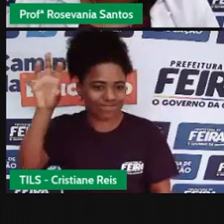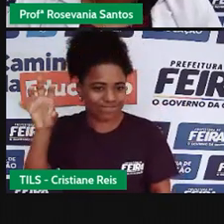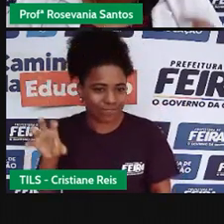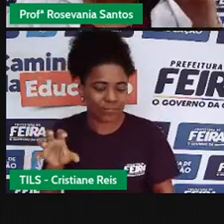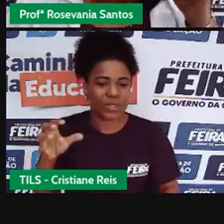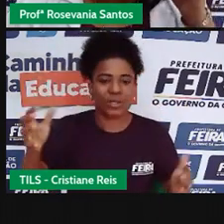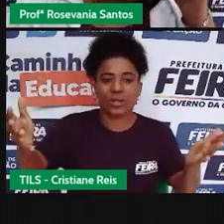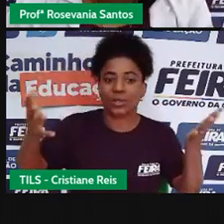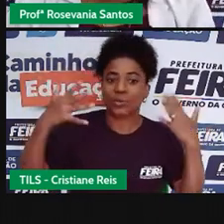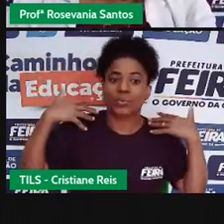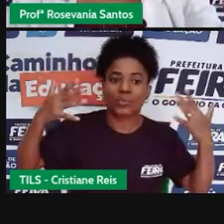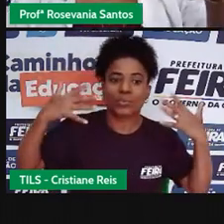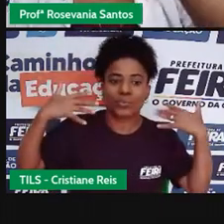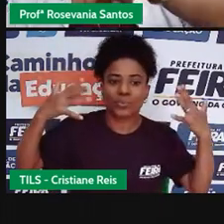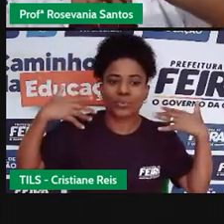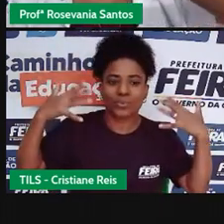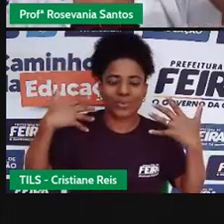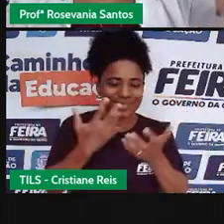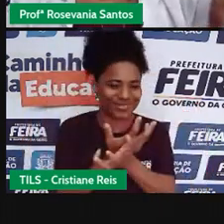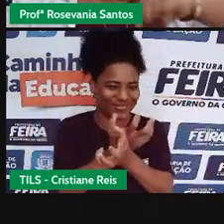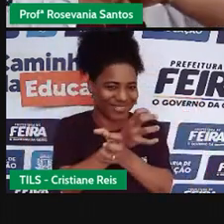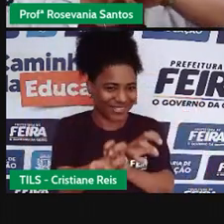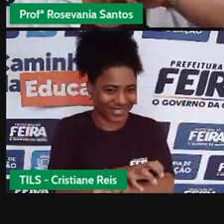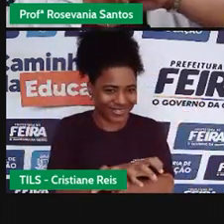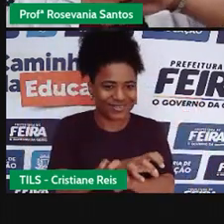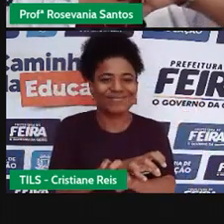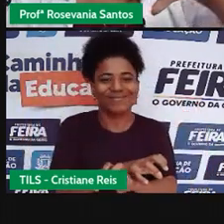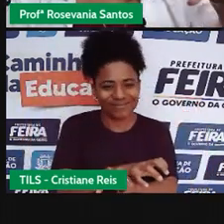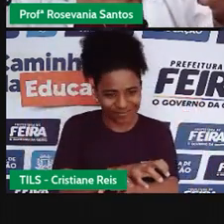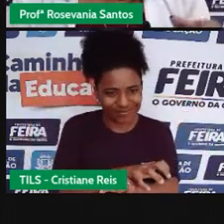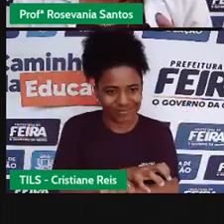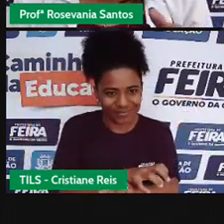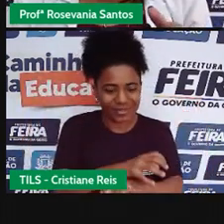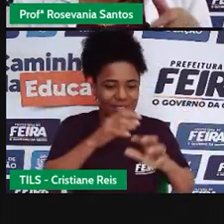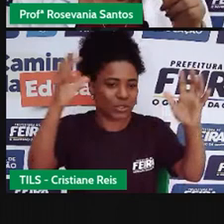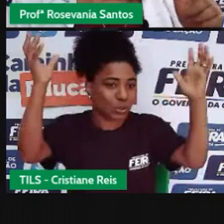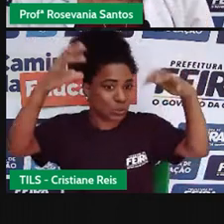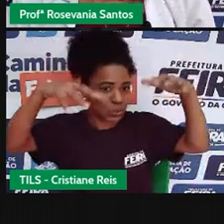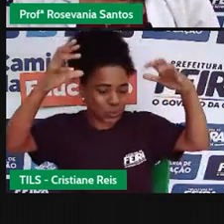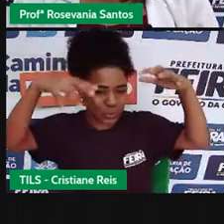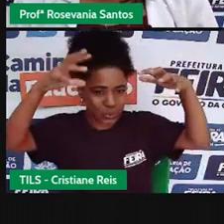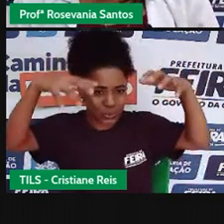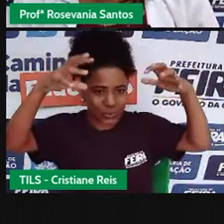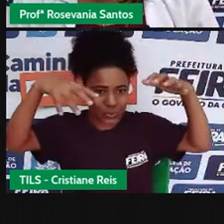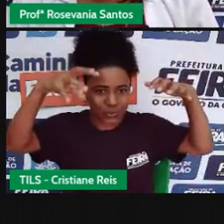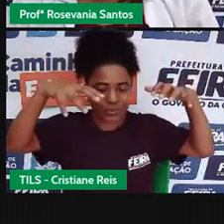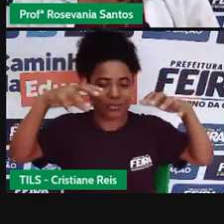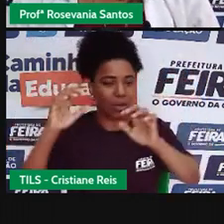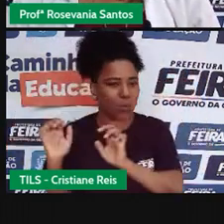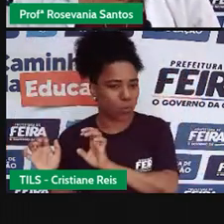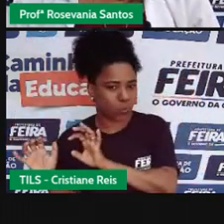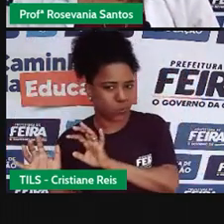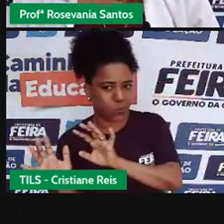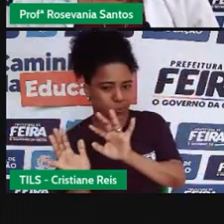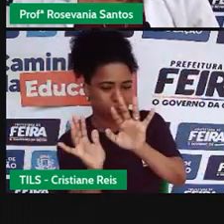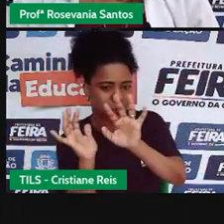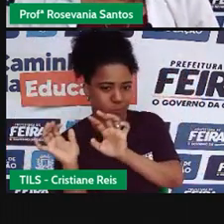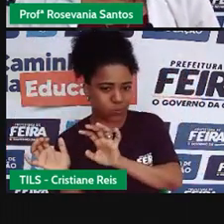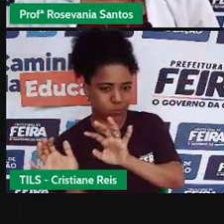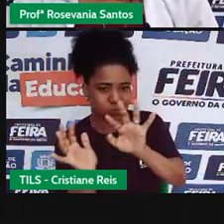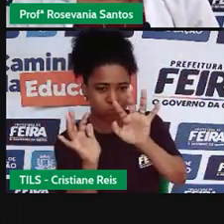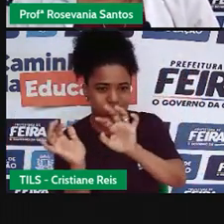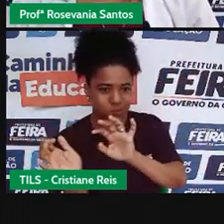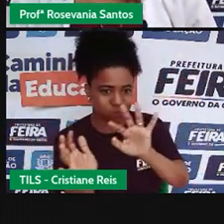período do verão, que ah, já estava até esquecendo, no período do verão, ela sopra, né, nessa direção aí. Percebam que